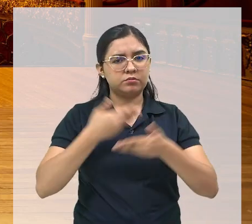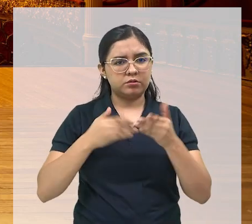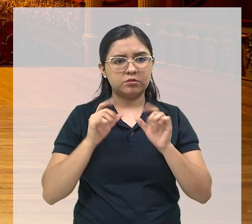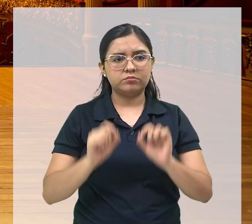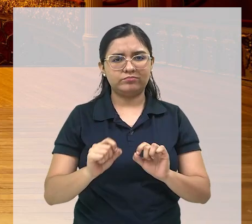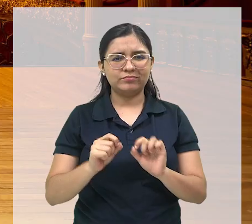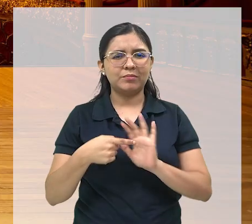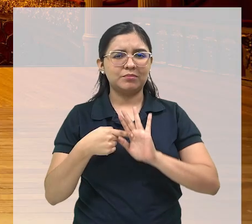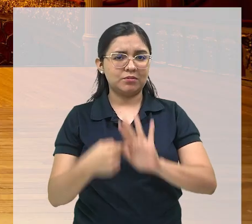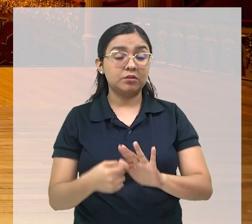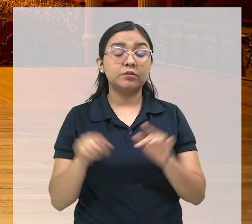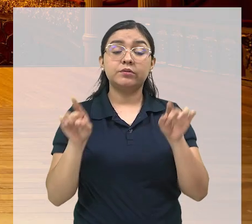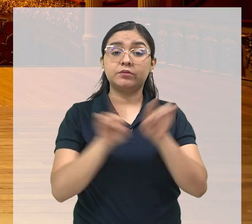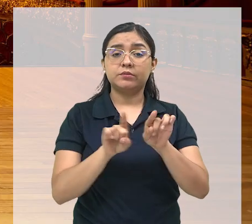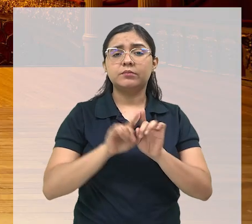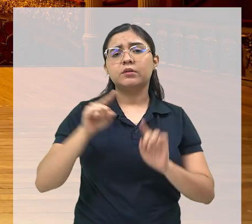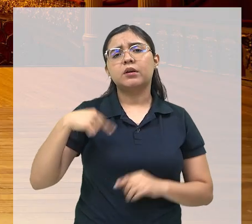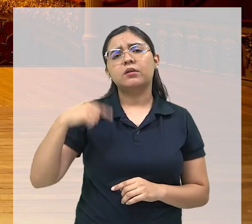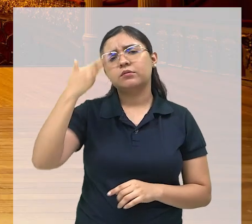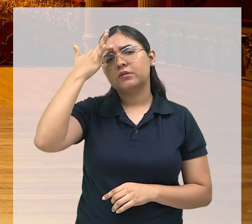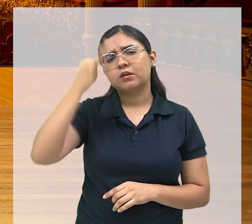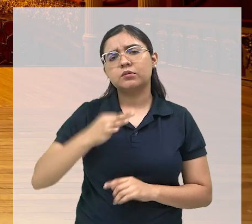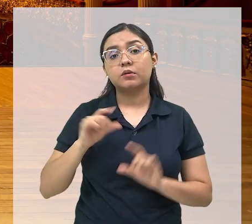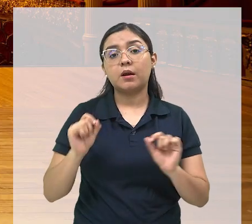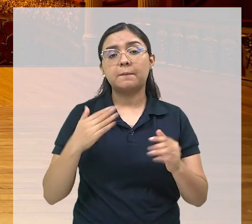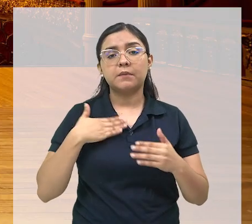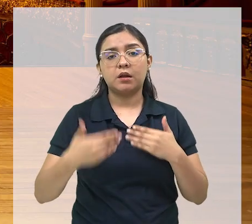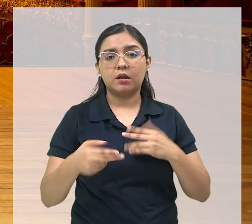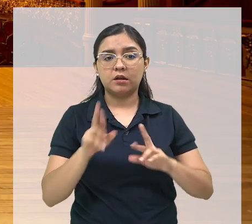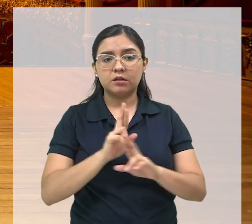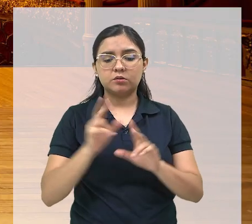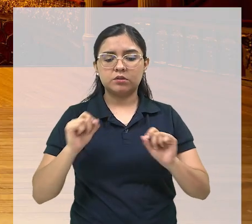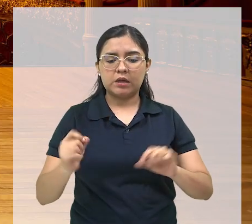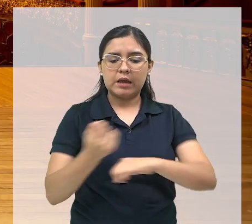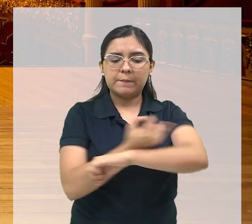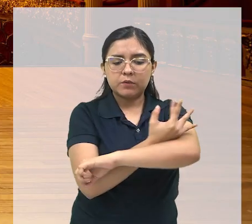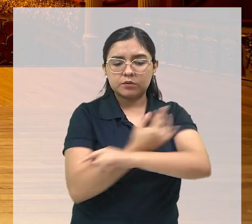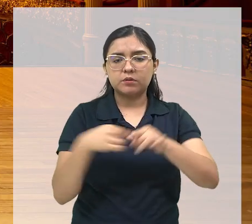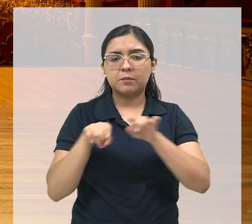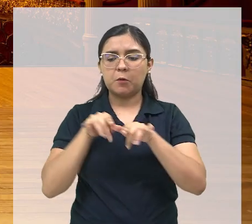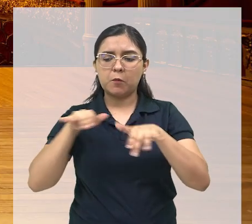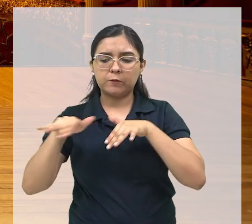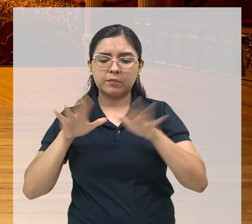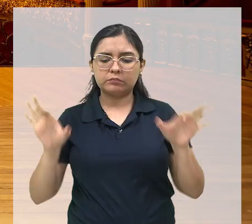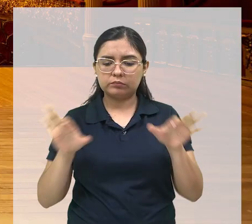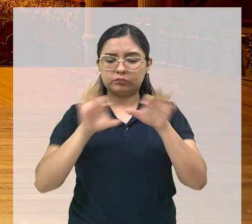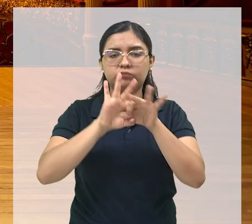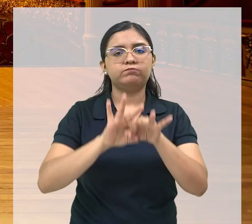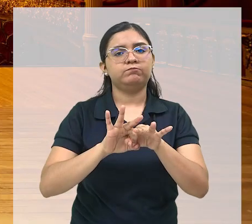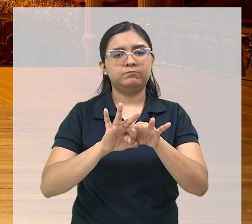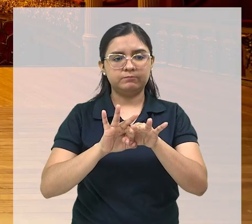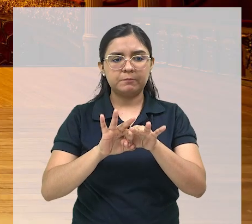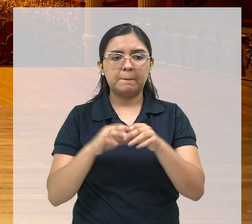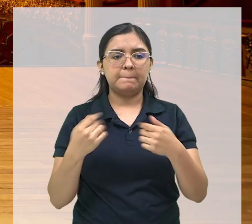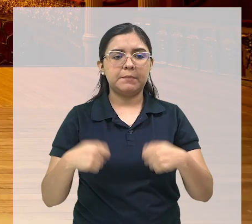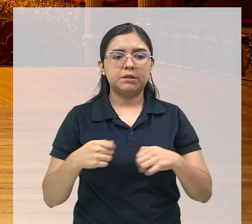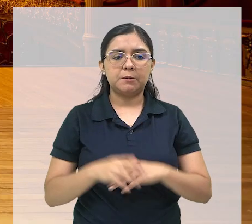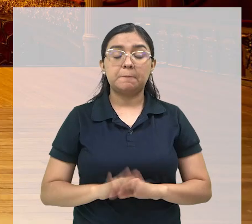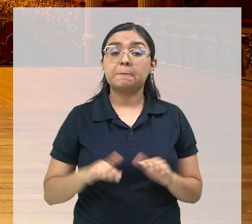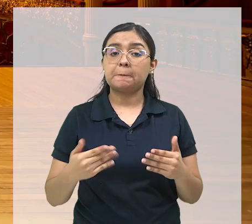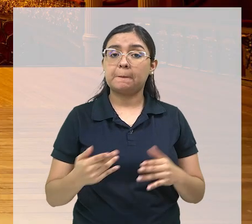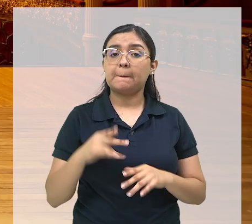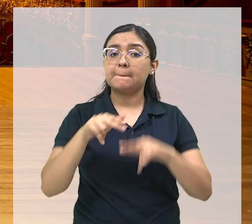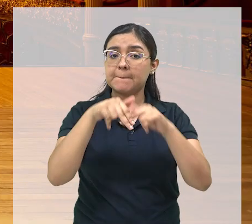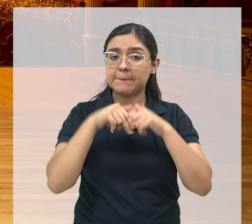me expressando, eu entendo que a minha relação da emoção com o meu movimento ela é muito próxima. Por